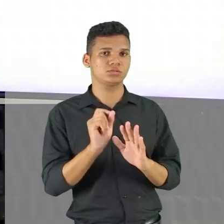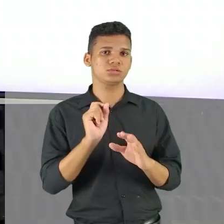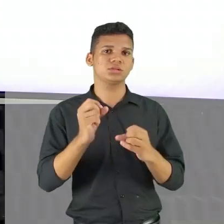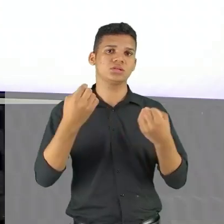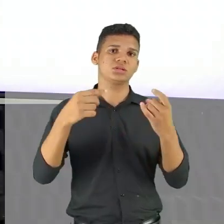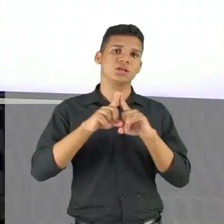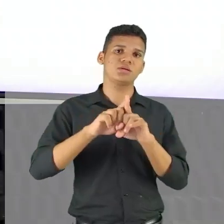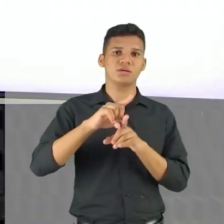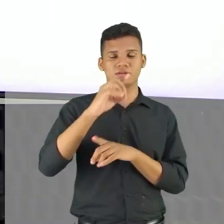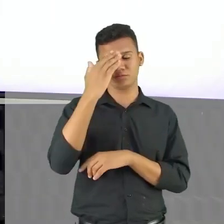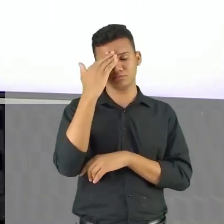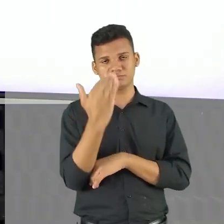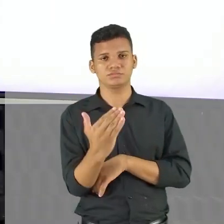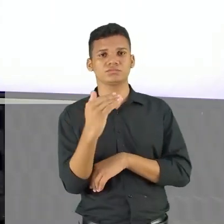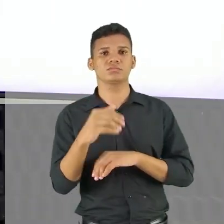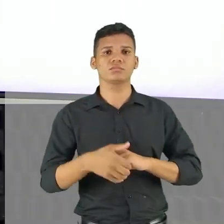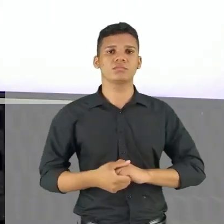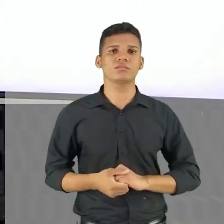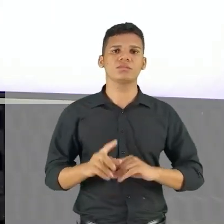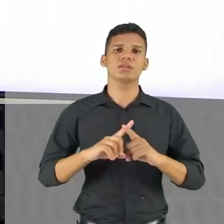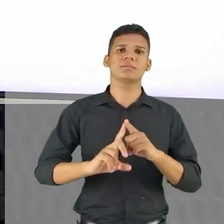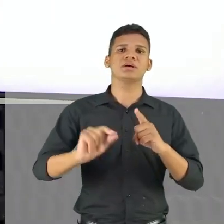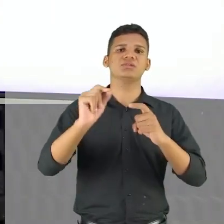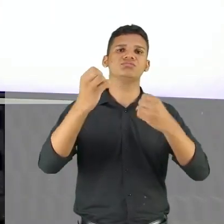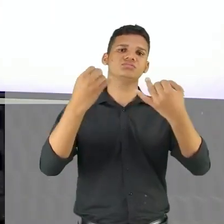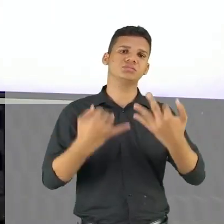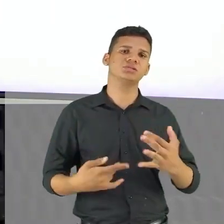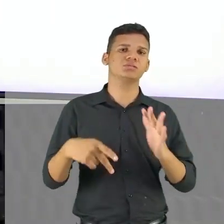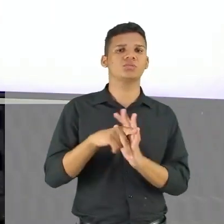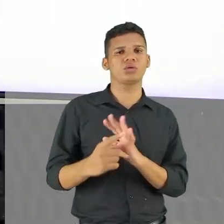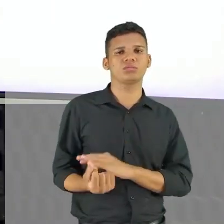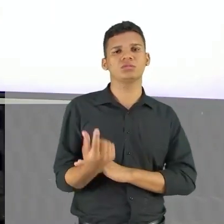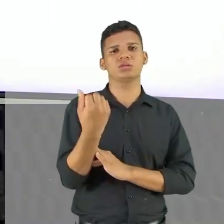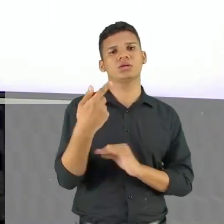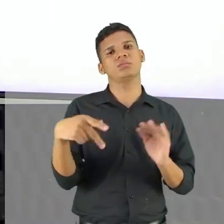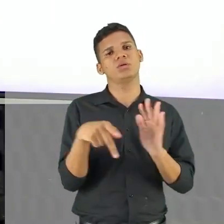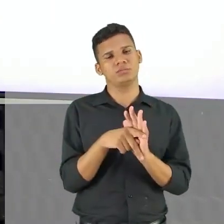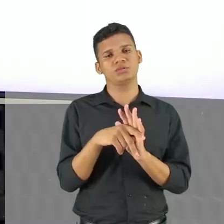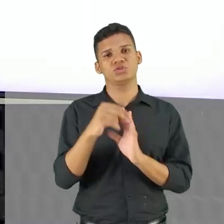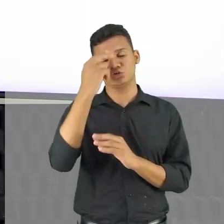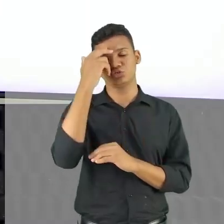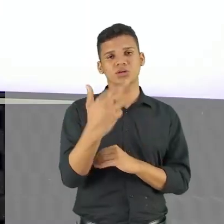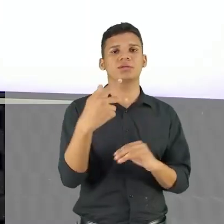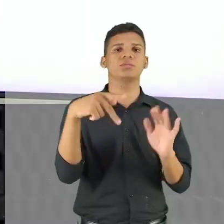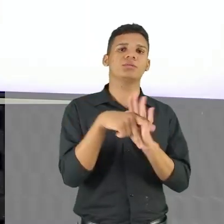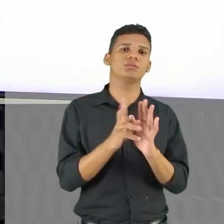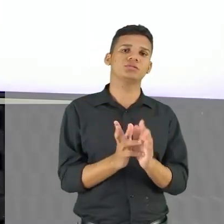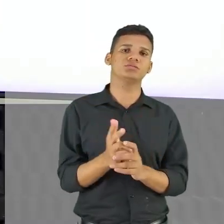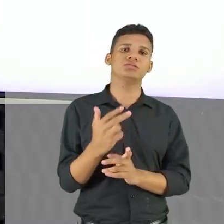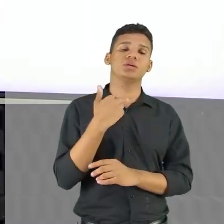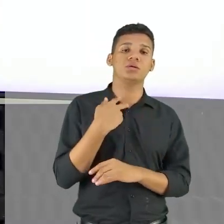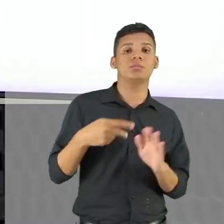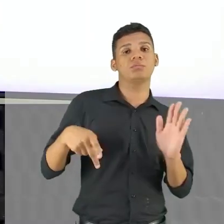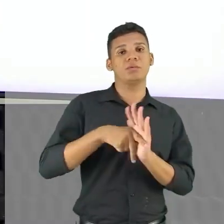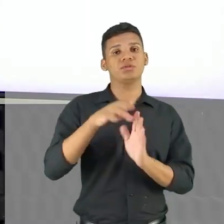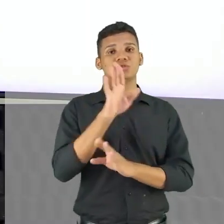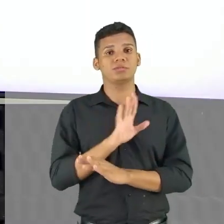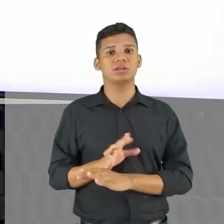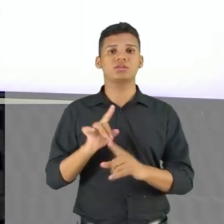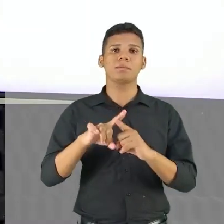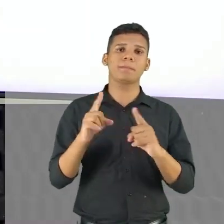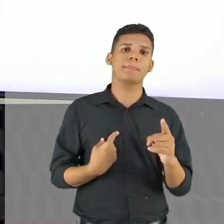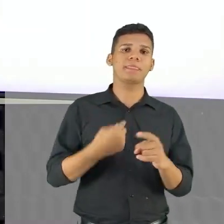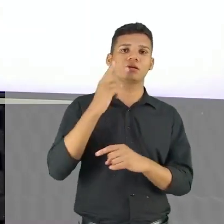famosos latifundiários. Isso é herança, inclusive, do processo histórico de ocupação do Brasil. Lembra que o Brasil,